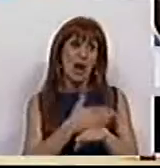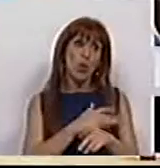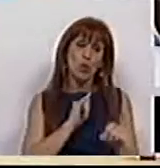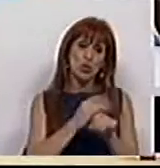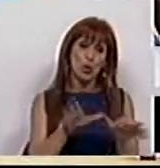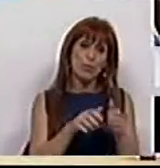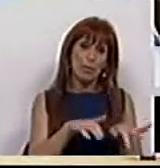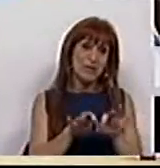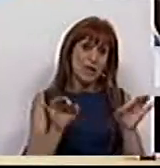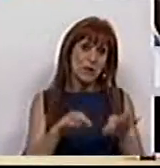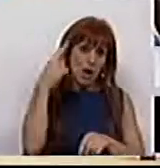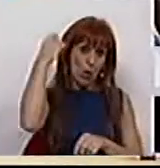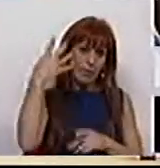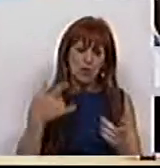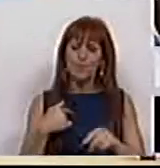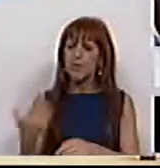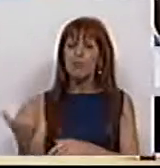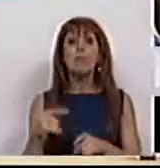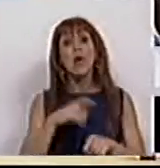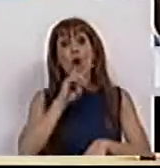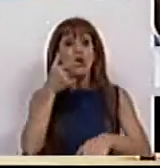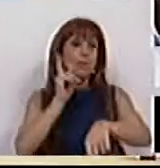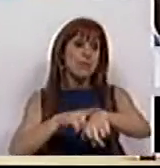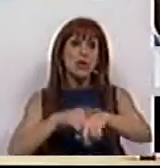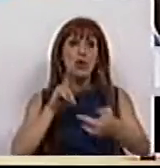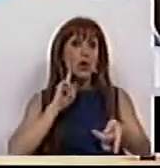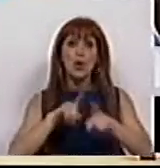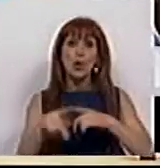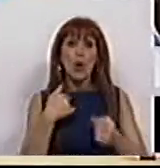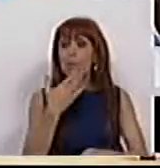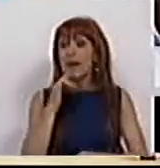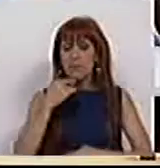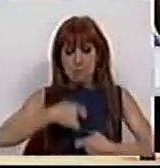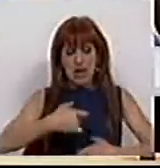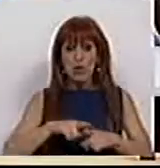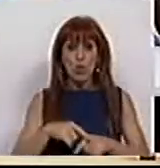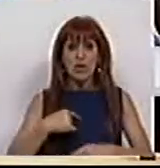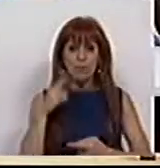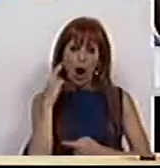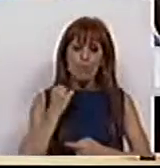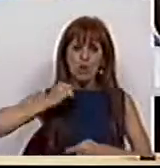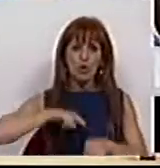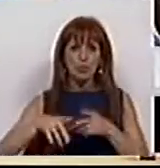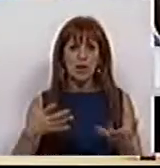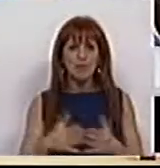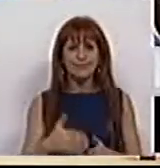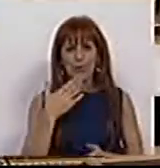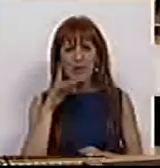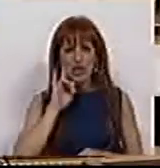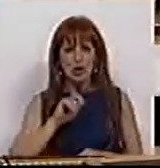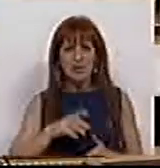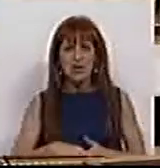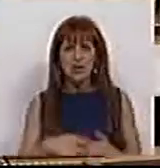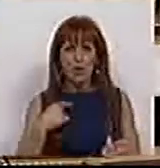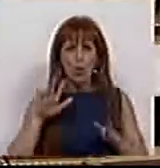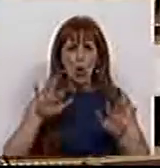outros grupos parlamentares. Há muito que aguardamos a disponibilidade da maioria. Não depende de mim, depende da desobediência dos deputados. Muito obrigada, Sra.